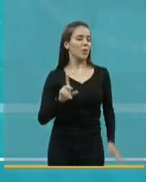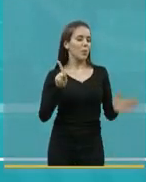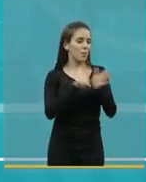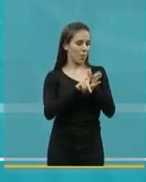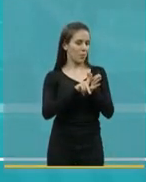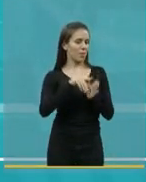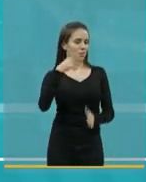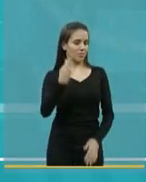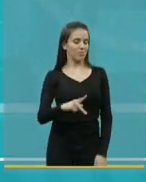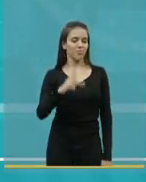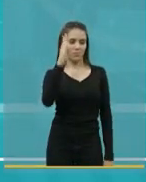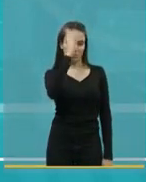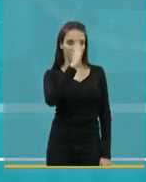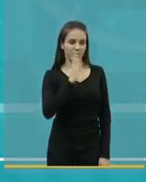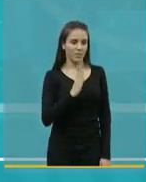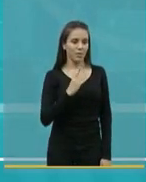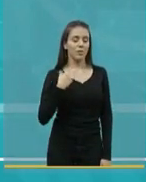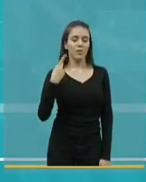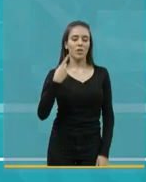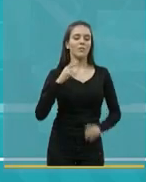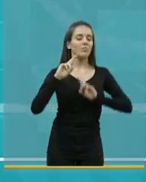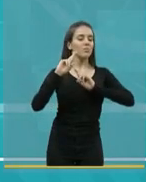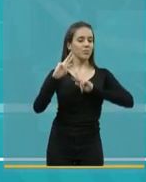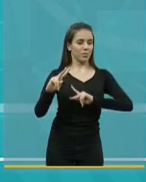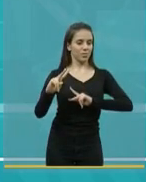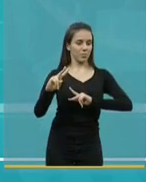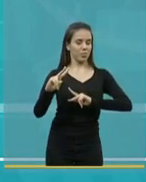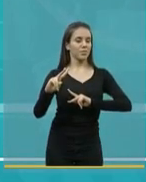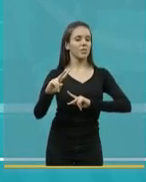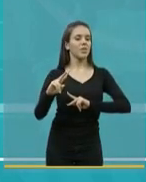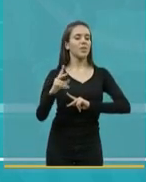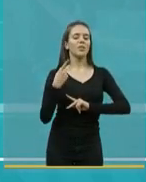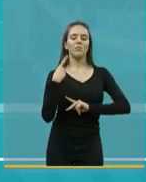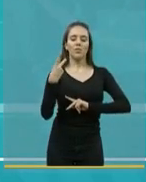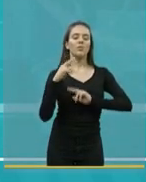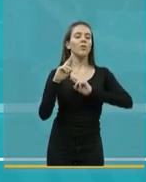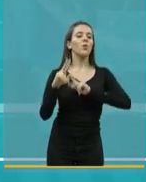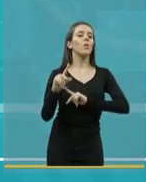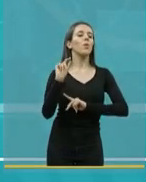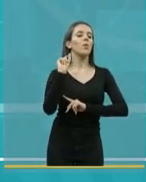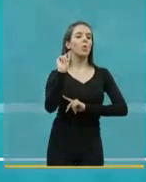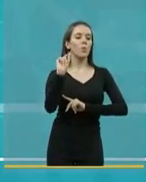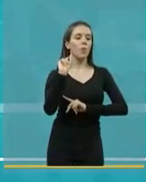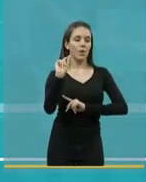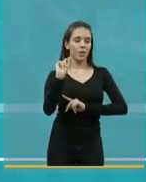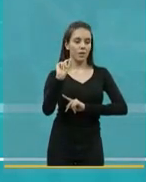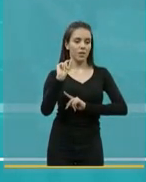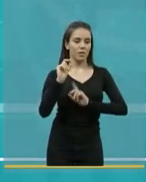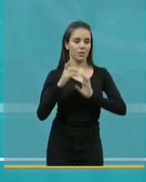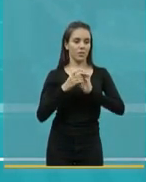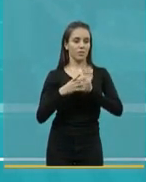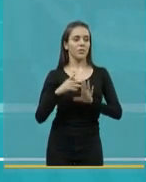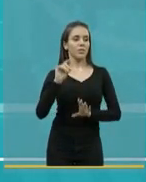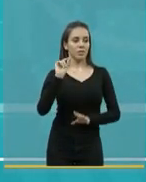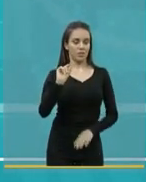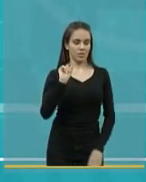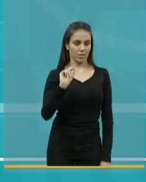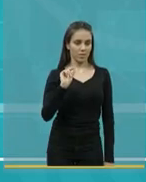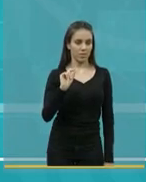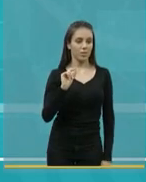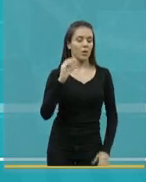mas também temos diferenças uma das nossas diferenças em relação à democratização das comunicações